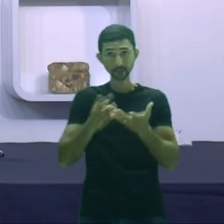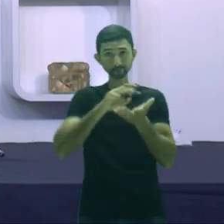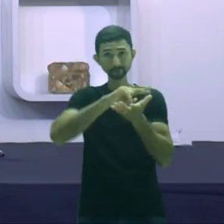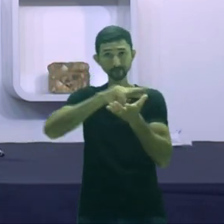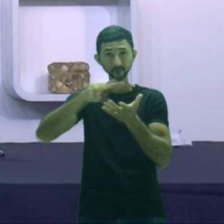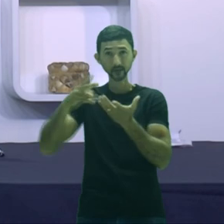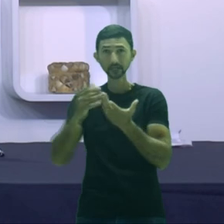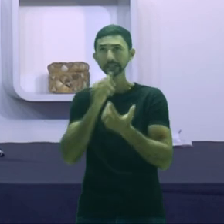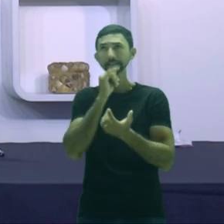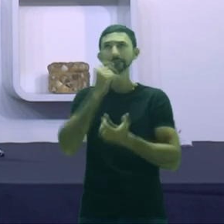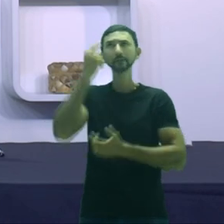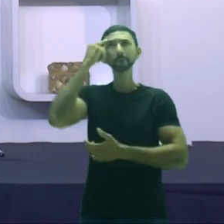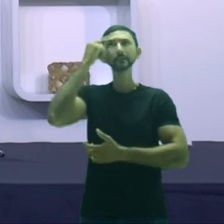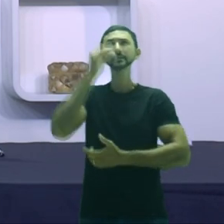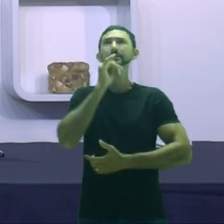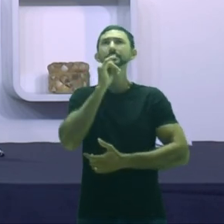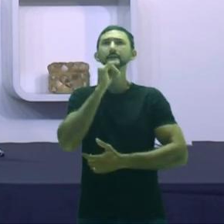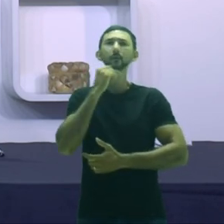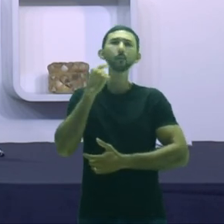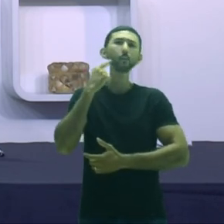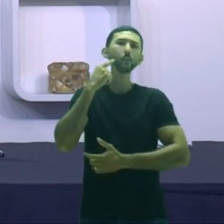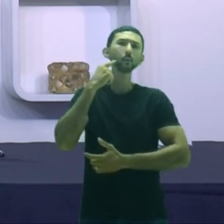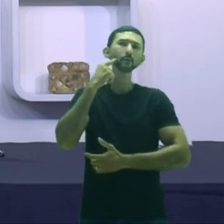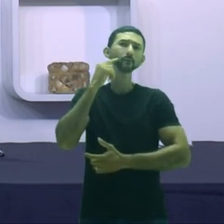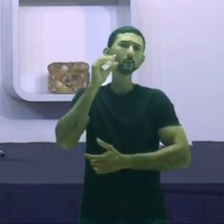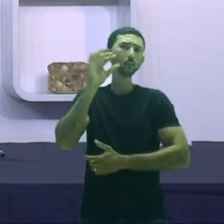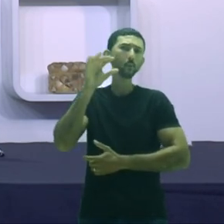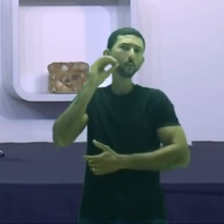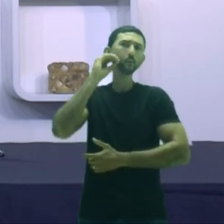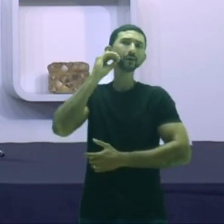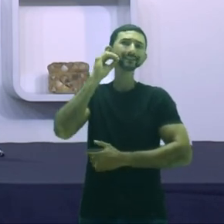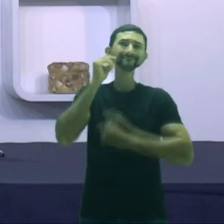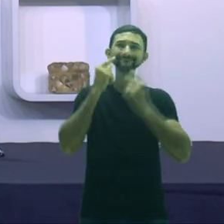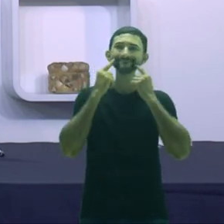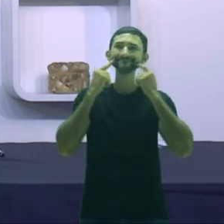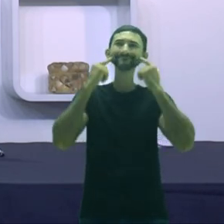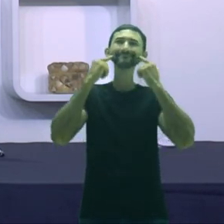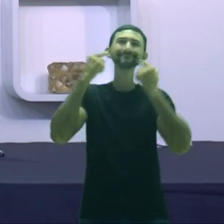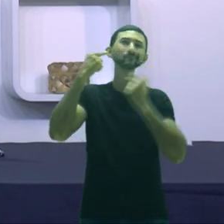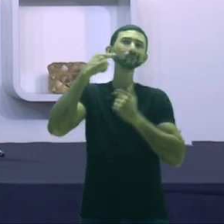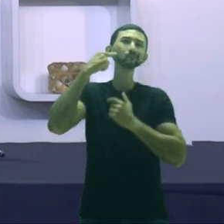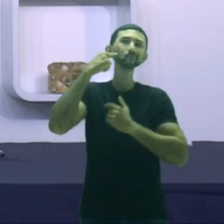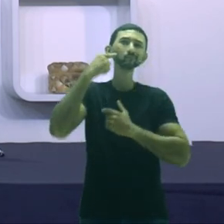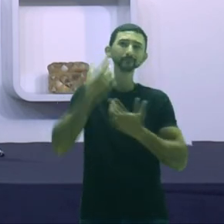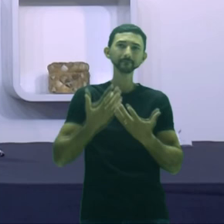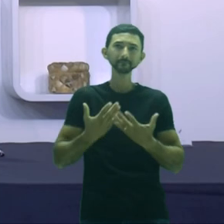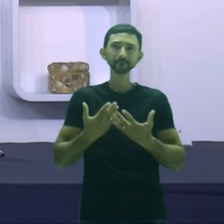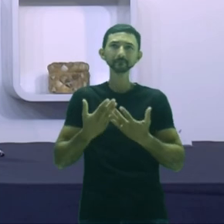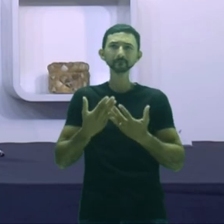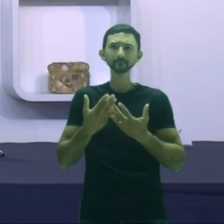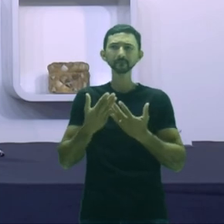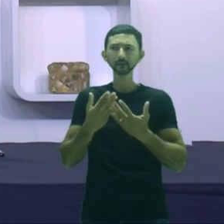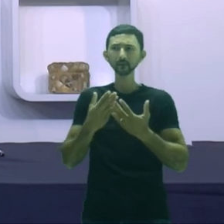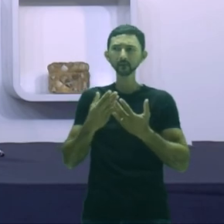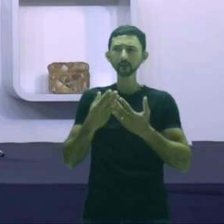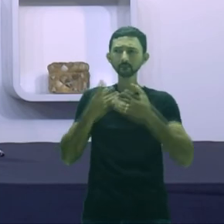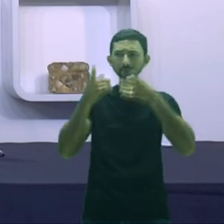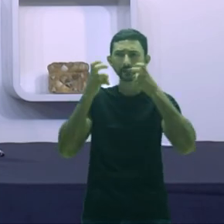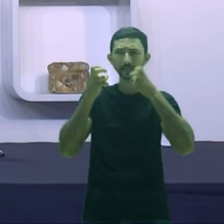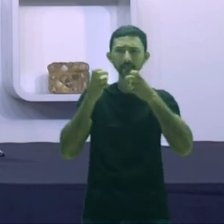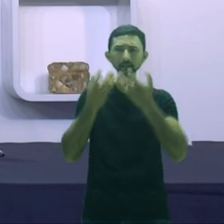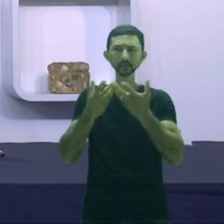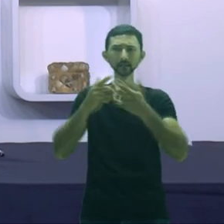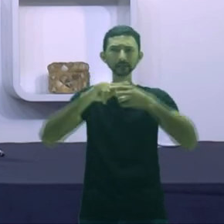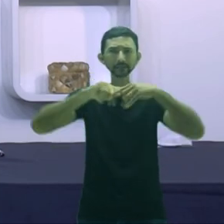Você pode pensar, Duarte, esse furinho na minha bochecha aqui, quando eu acho graça, é uma característica genética? Sim, é uma característica